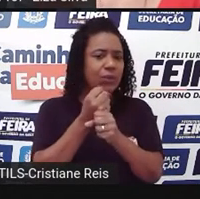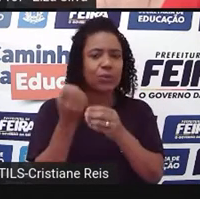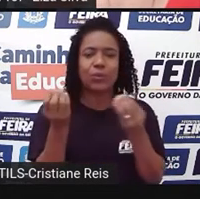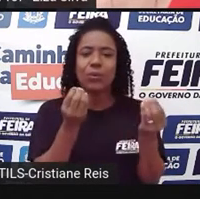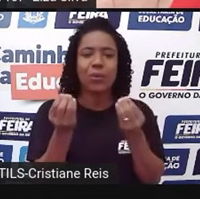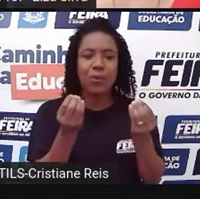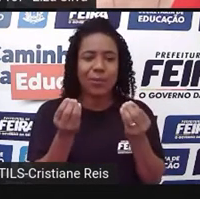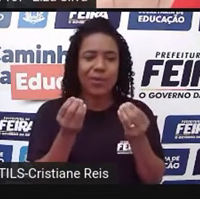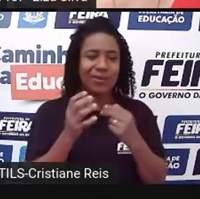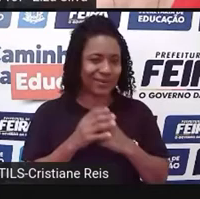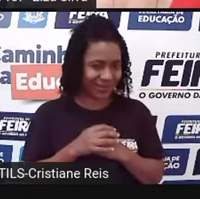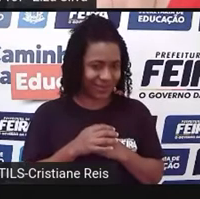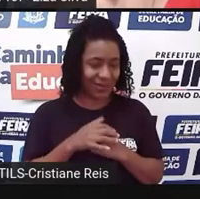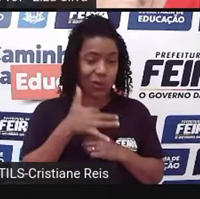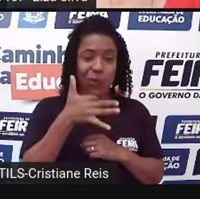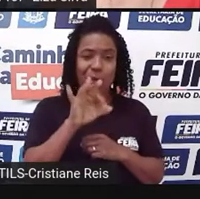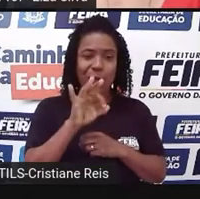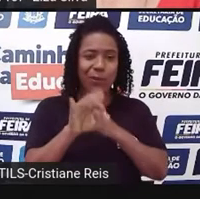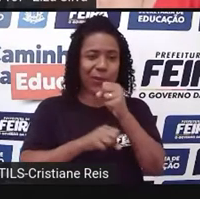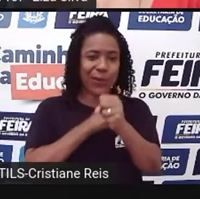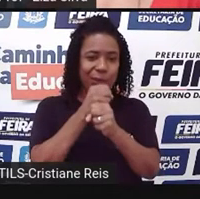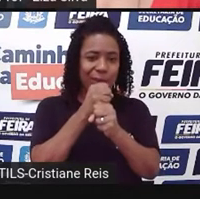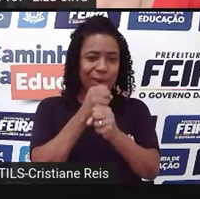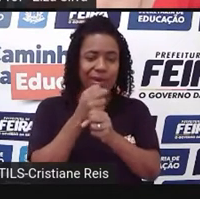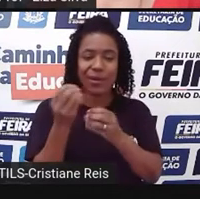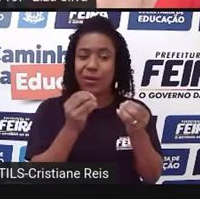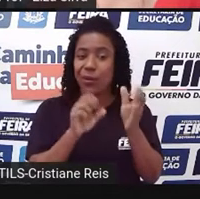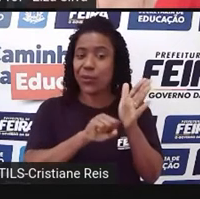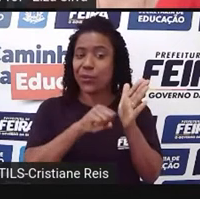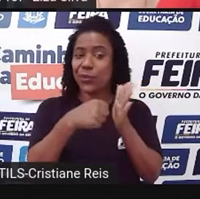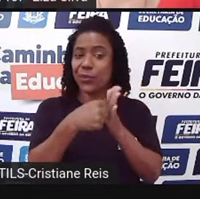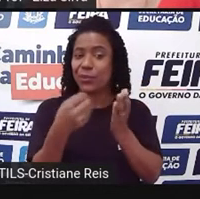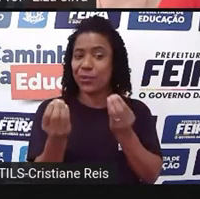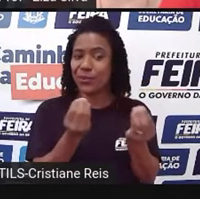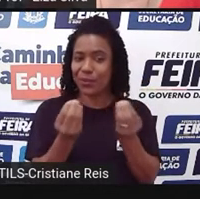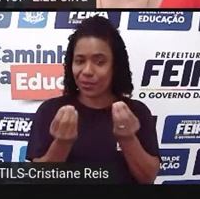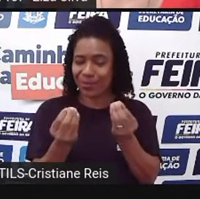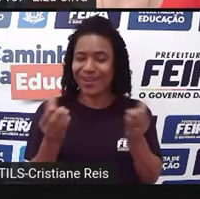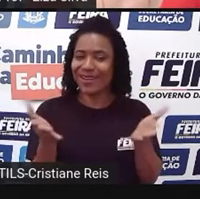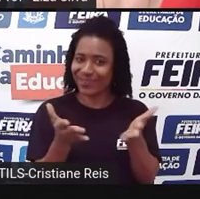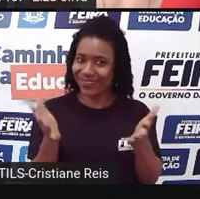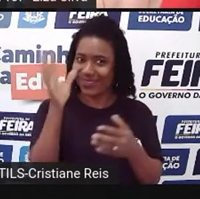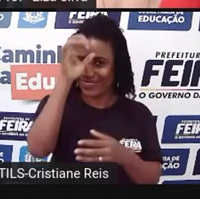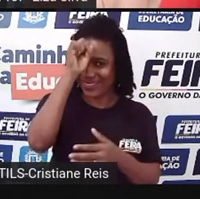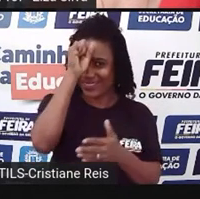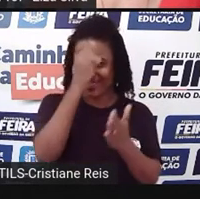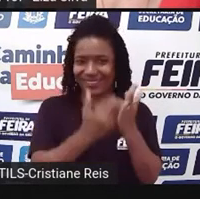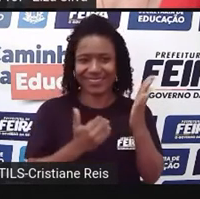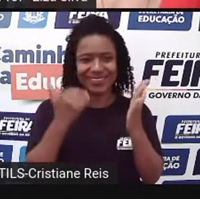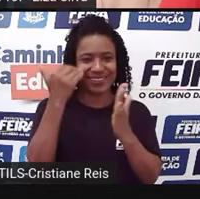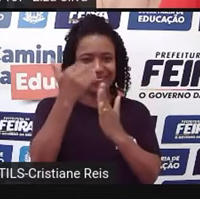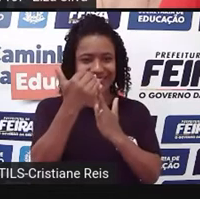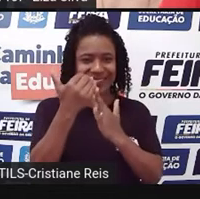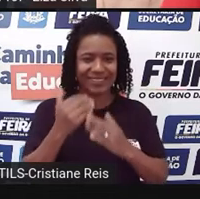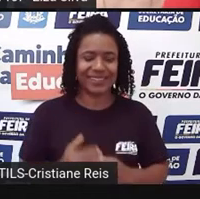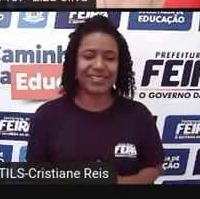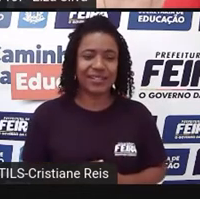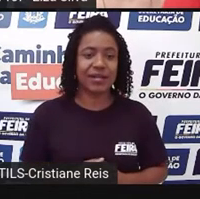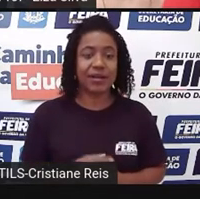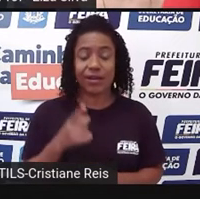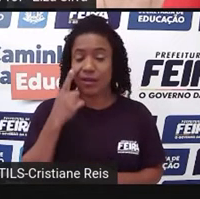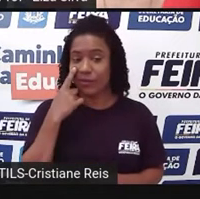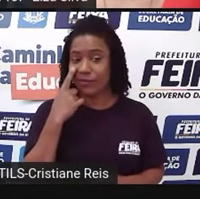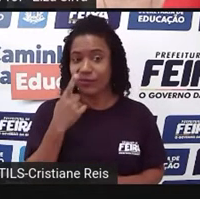décadas e séculos não é sobre isso que a gente vai ampliar nossos conhecimentos agora vejam aqui que eu dou algumas dicas